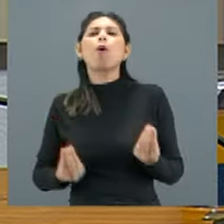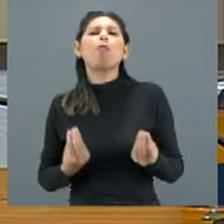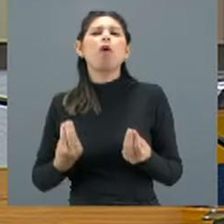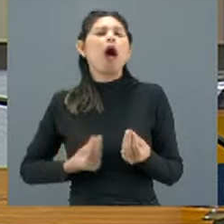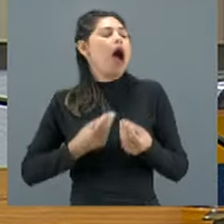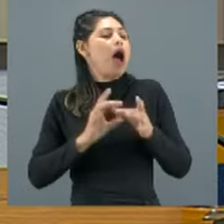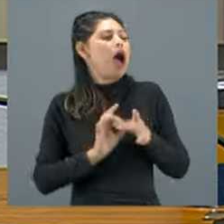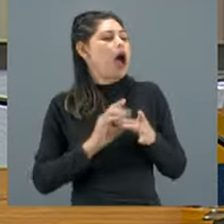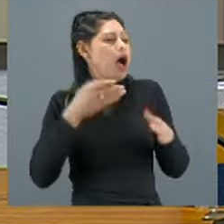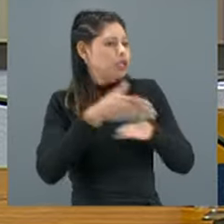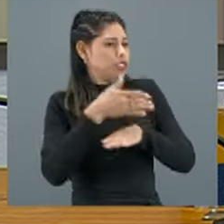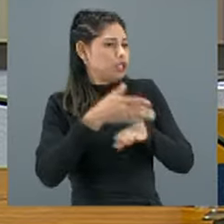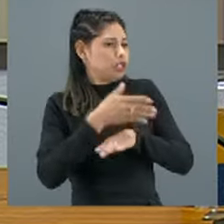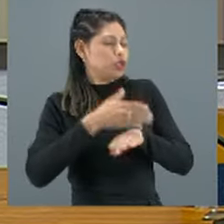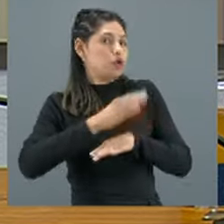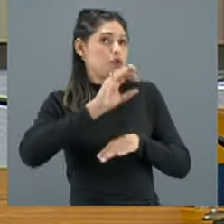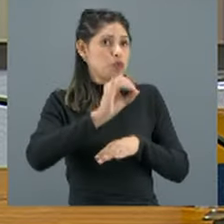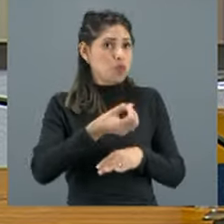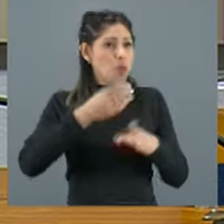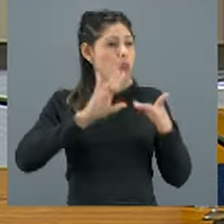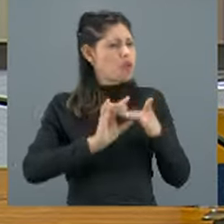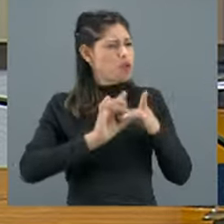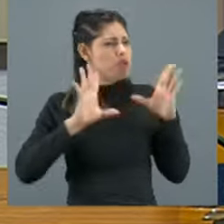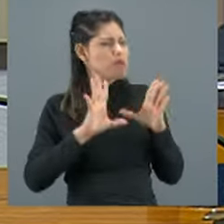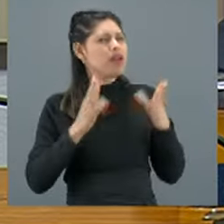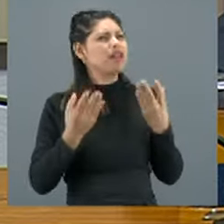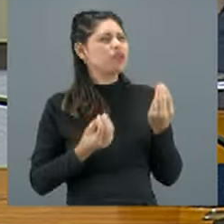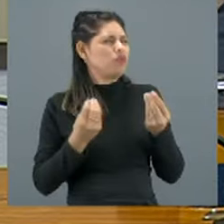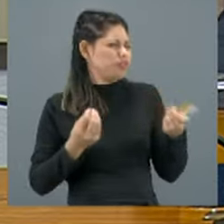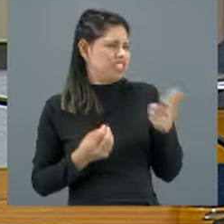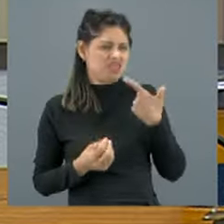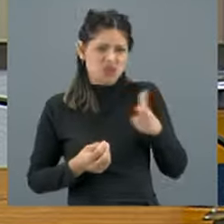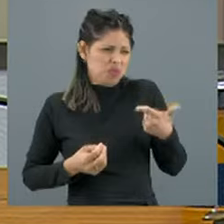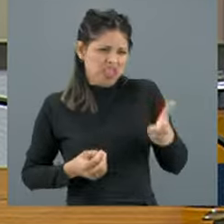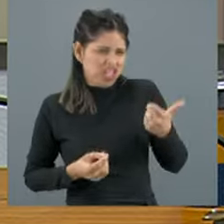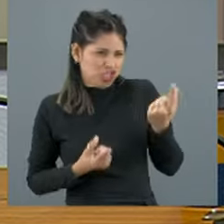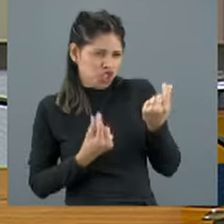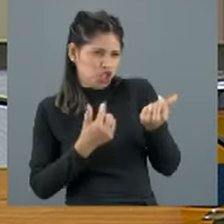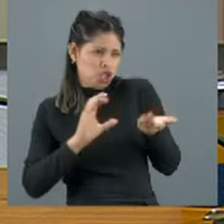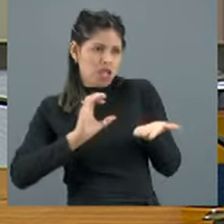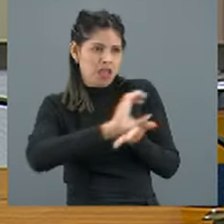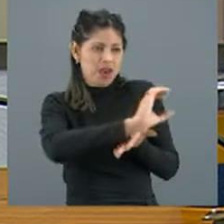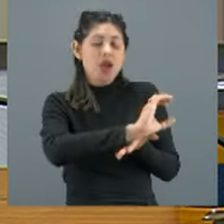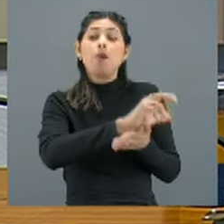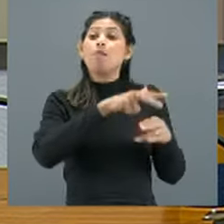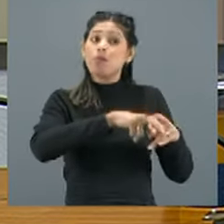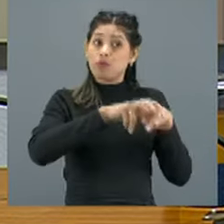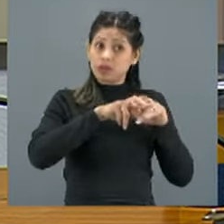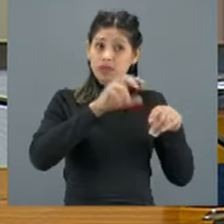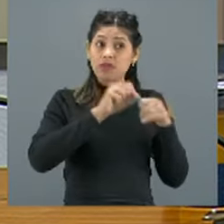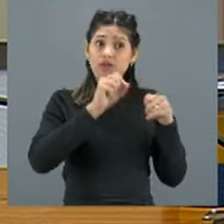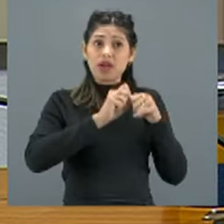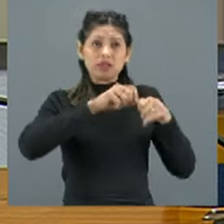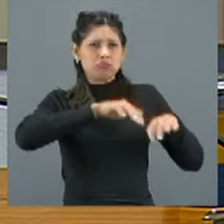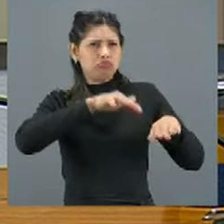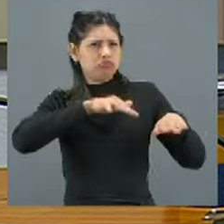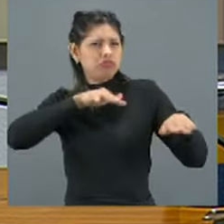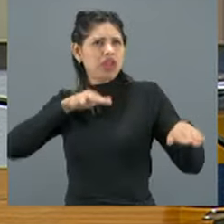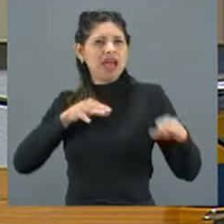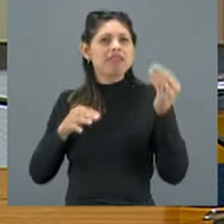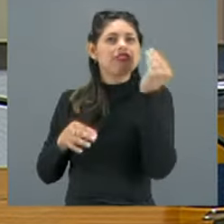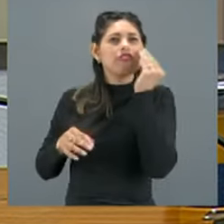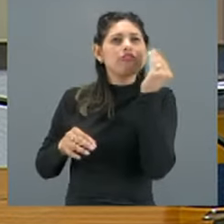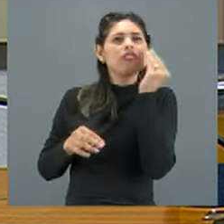você sabendo que para aquela pauta você não vai ter recurso. Então é a mobilização. Uma forma deles